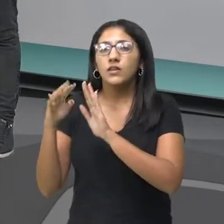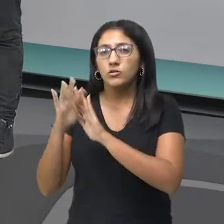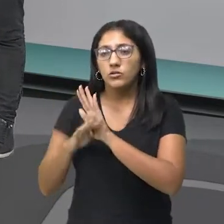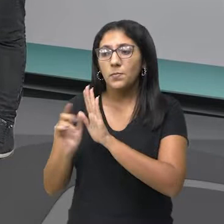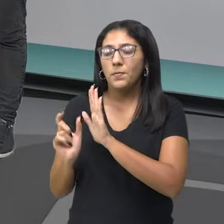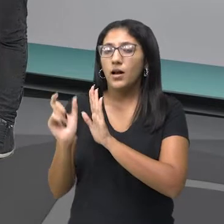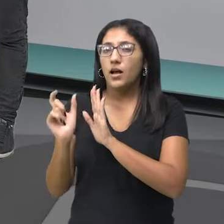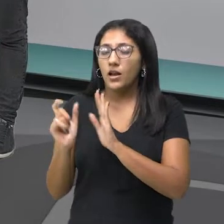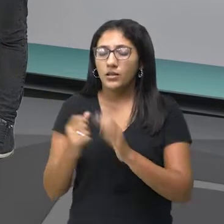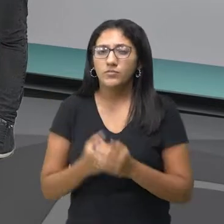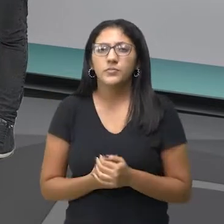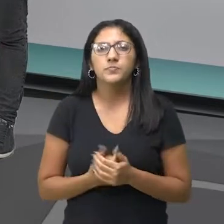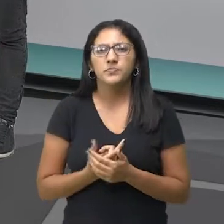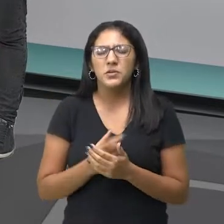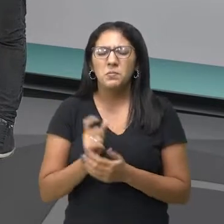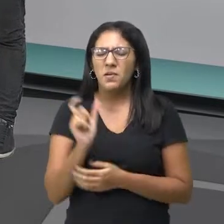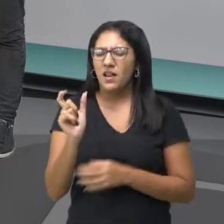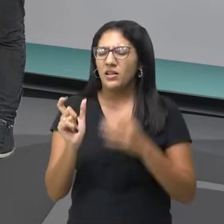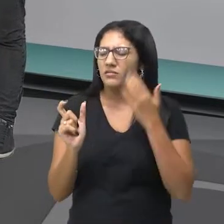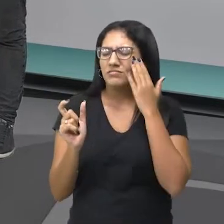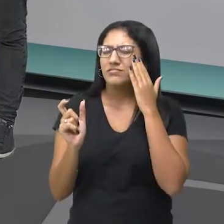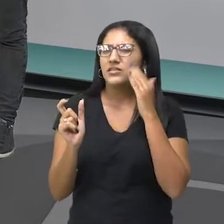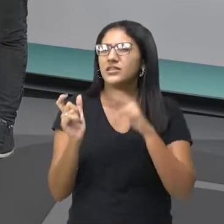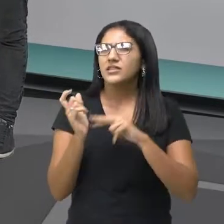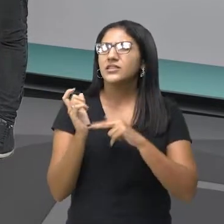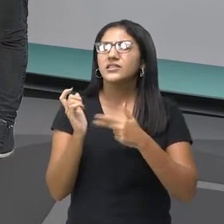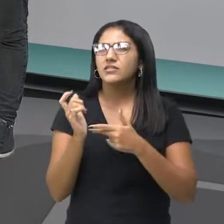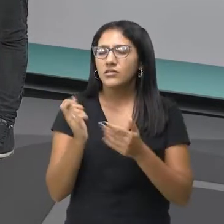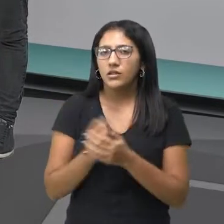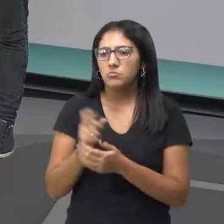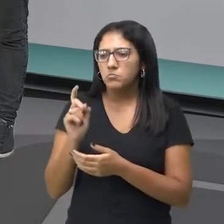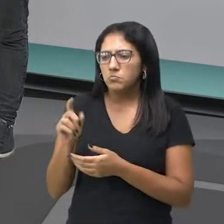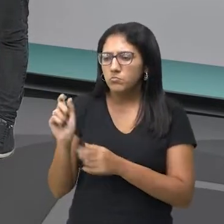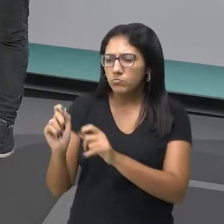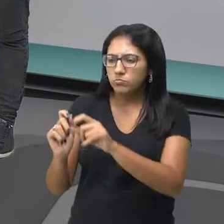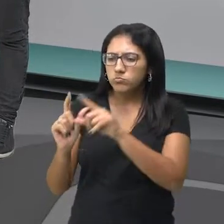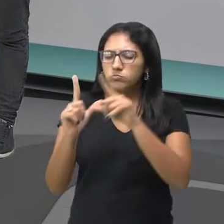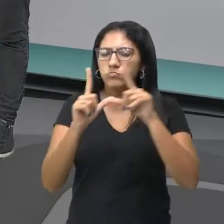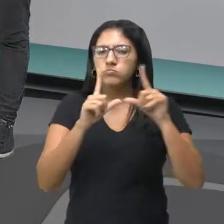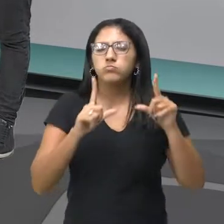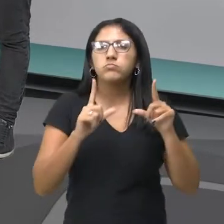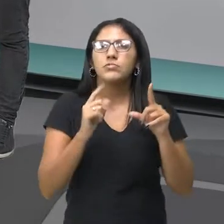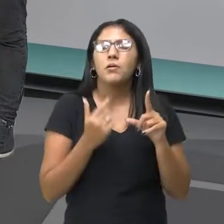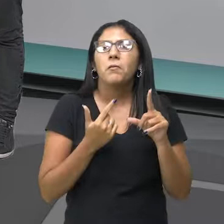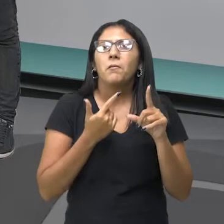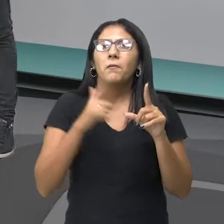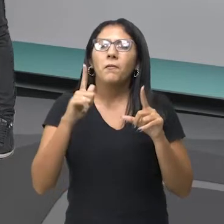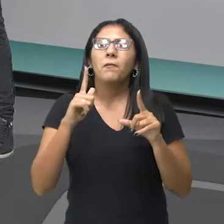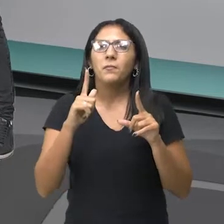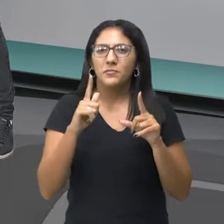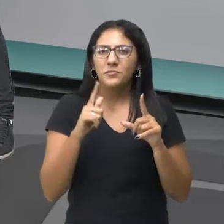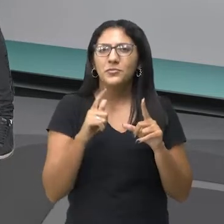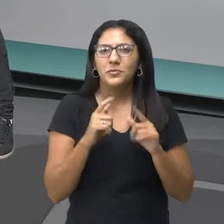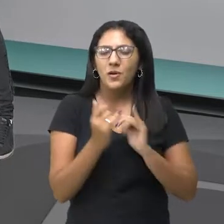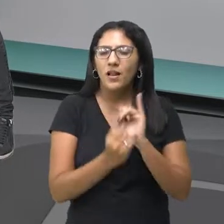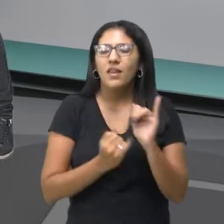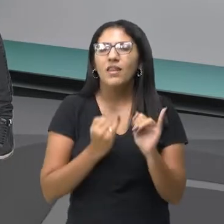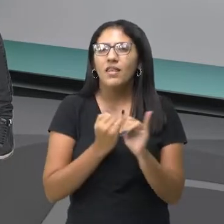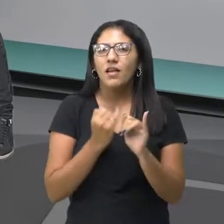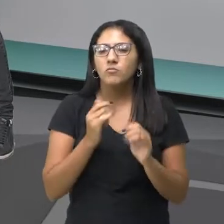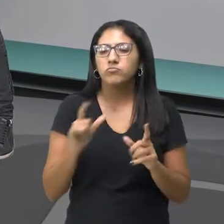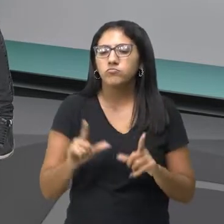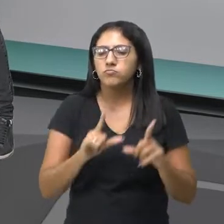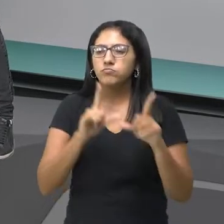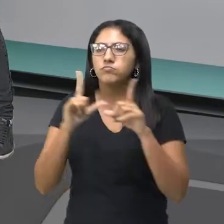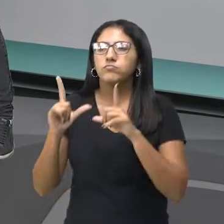palavra. Então, encontrei uma palavra que eu não conheço. Clico na palavra e o que acontece? Eu sou direcionado para outra página. Olha